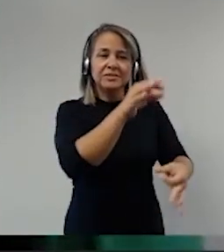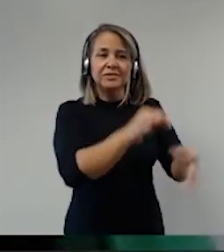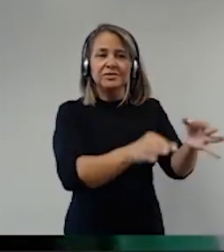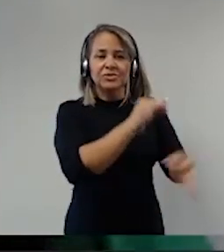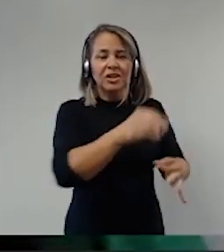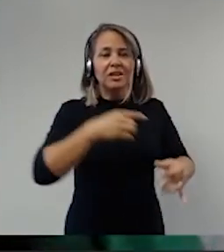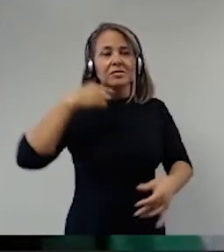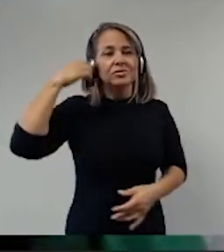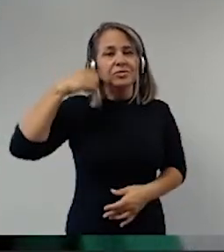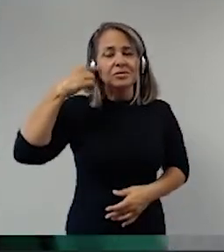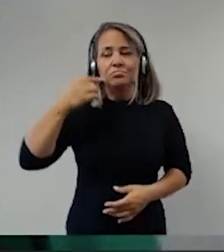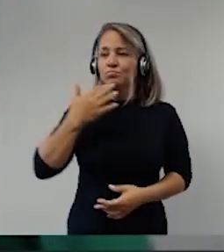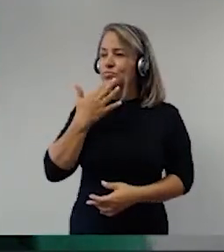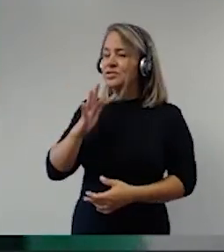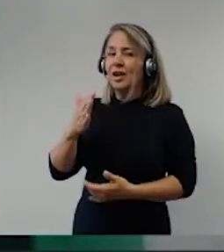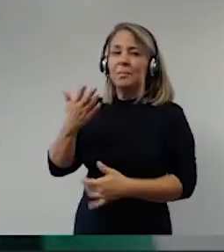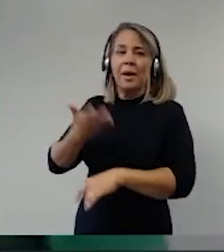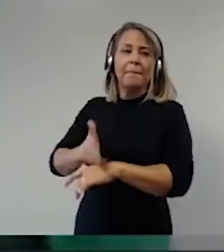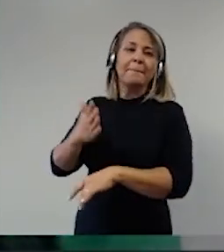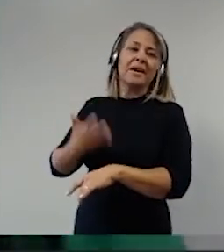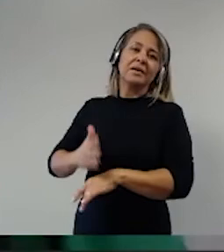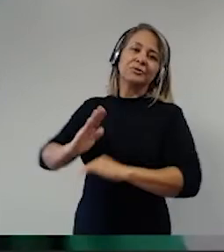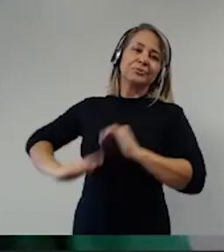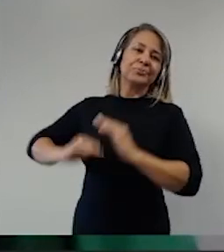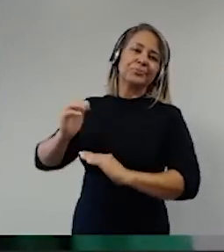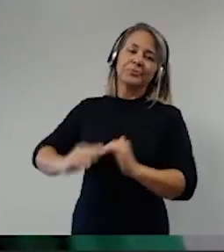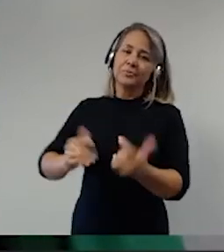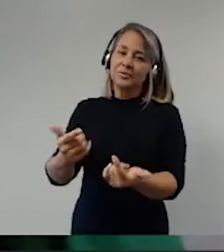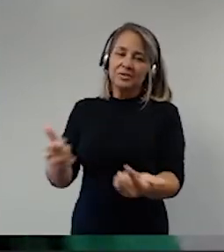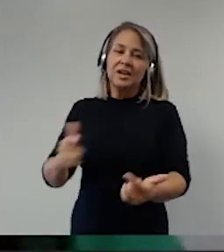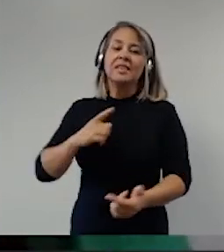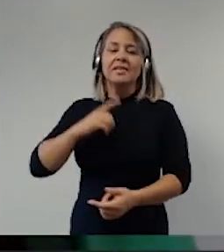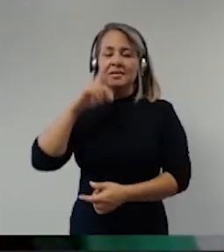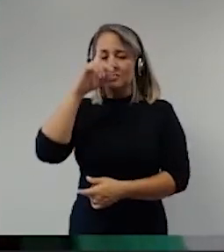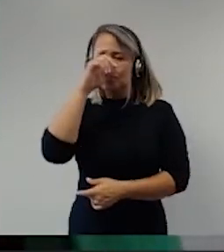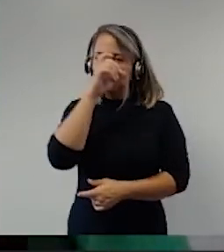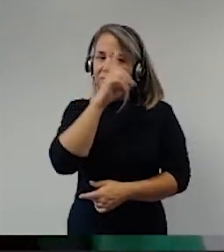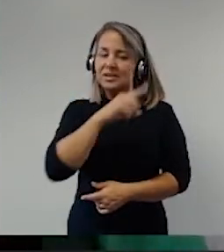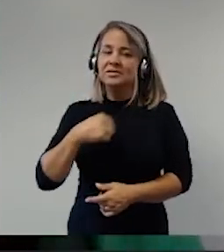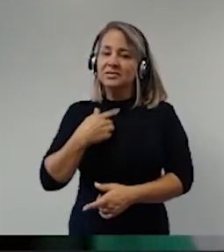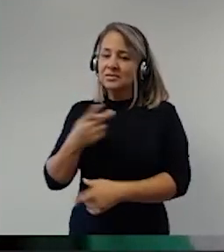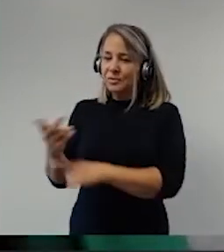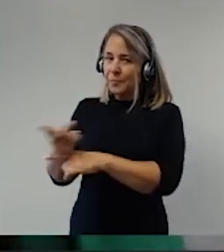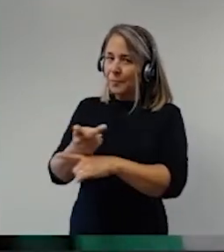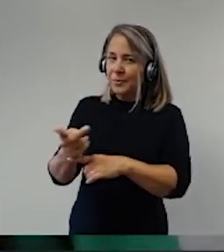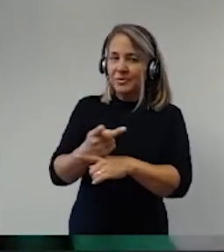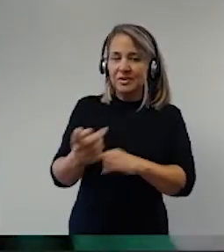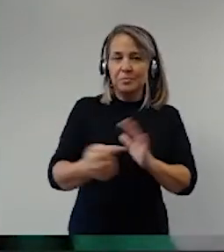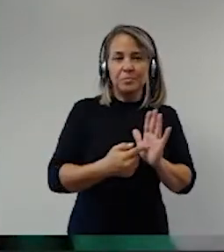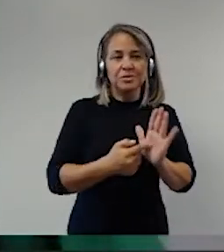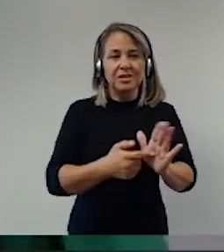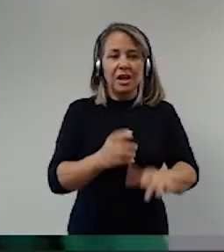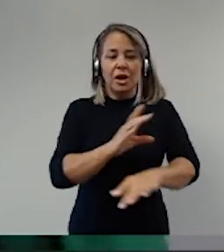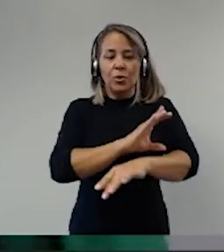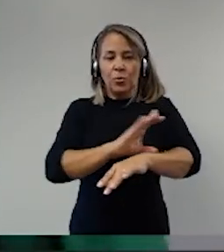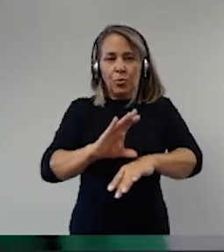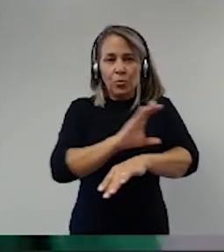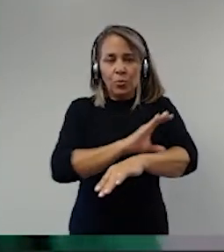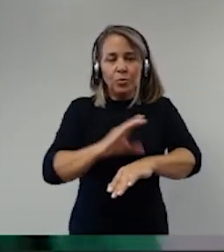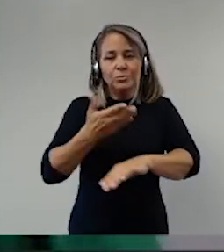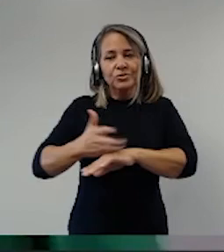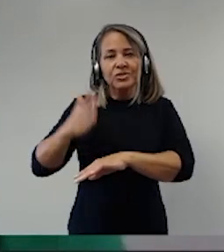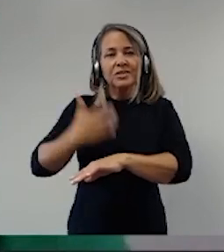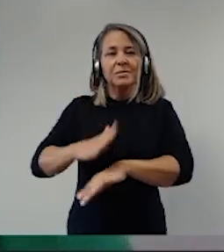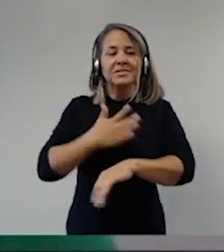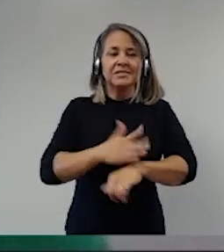não sabem a prática da advocacia, eles têm dificuldade e a gente vem buscando trazer vários cursos de